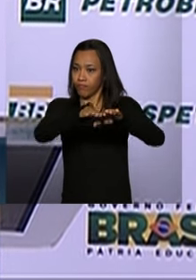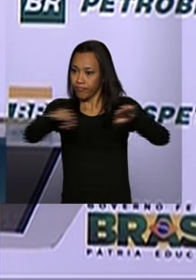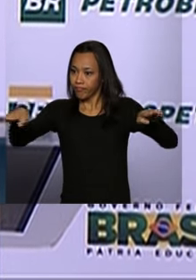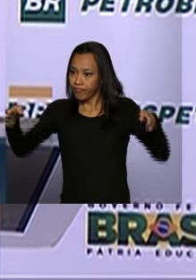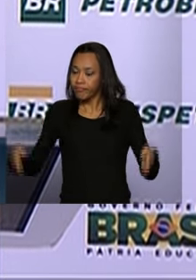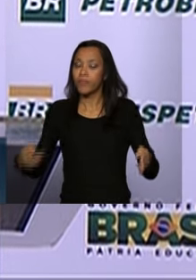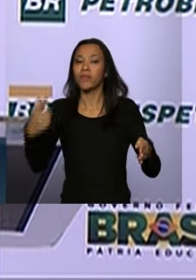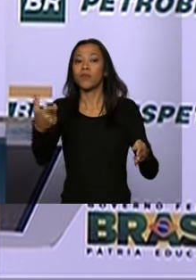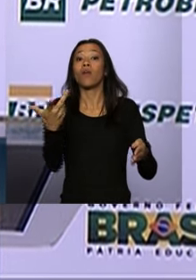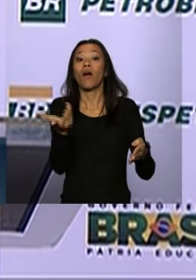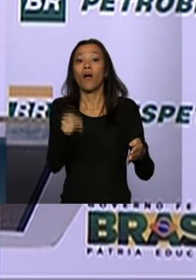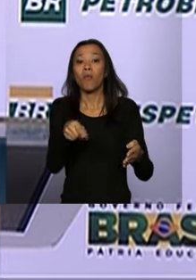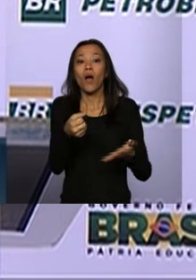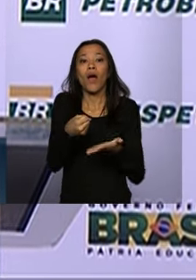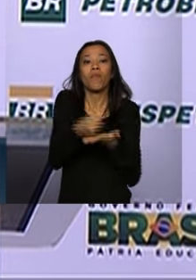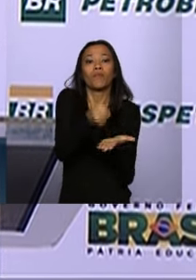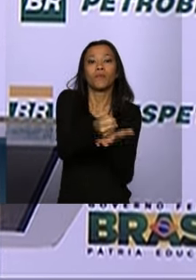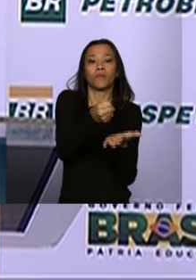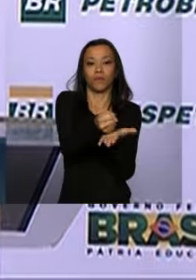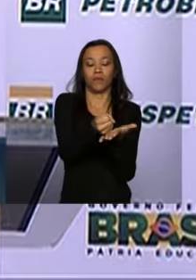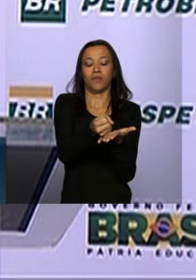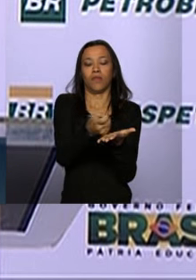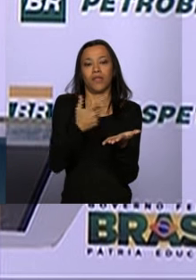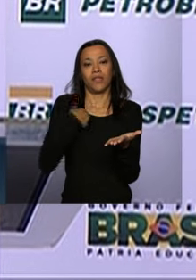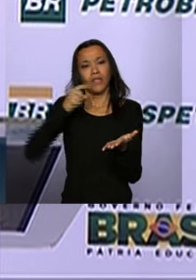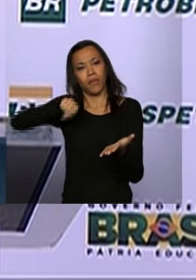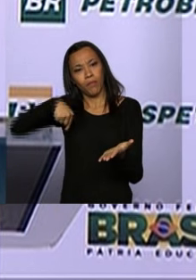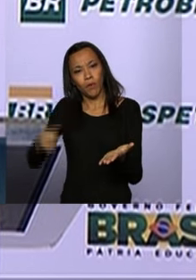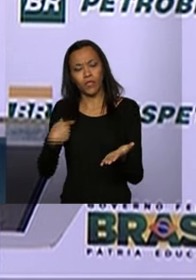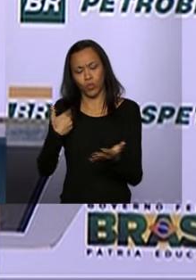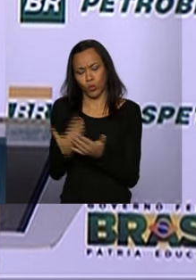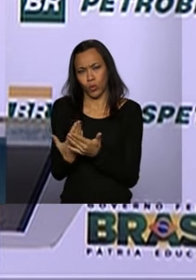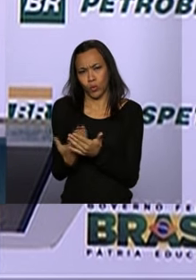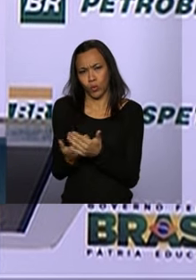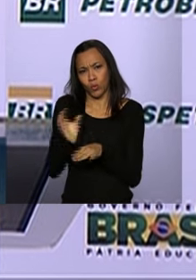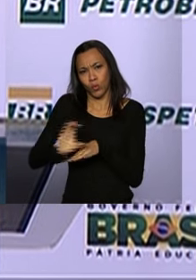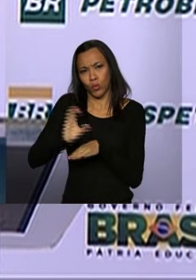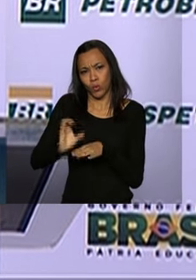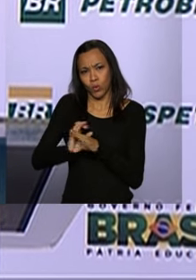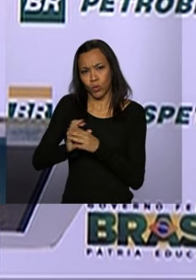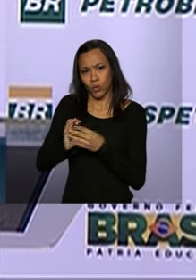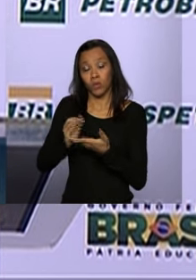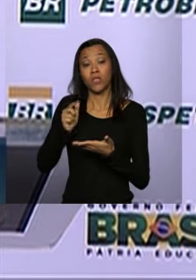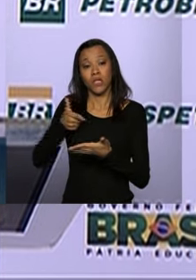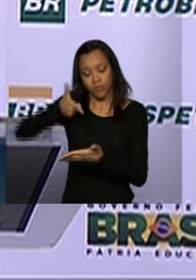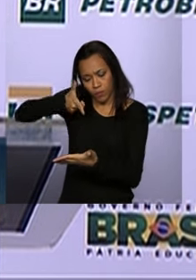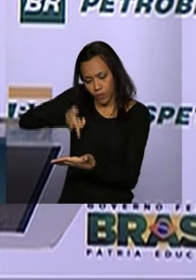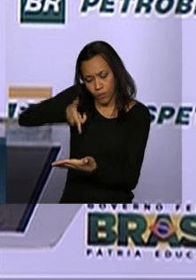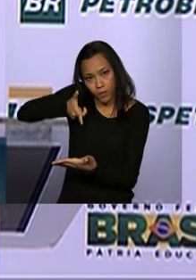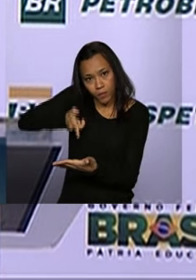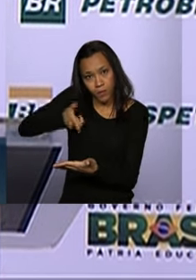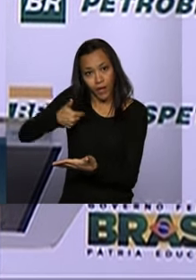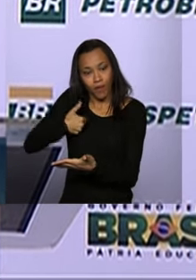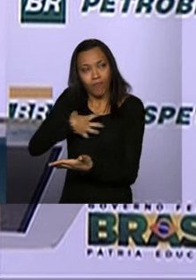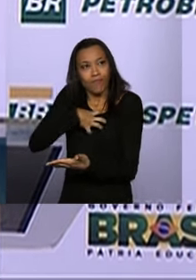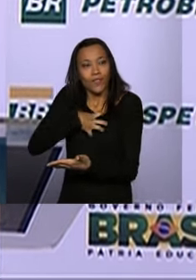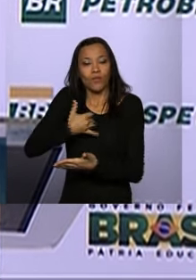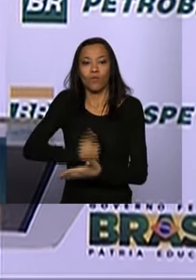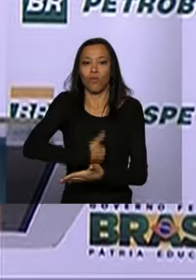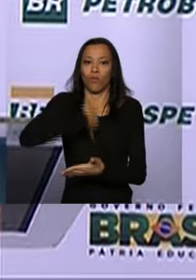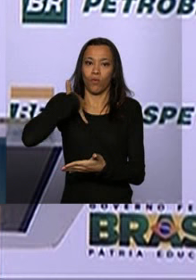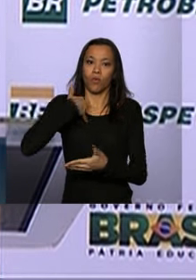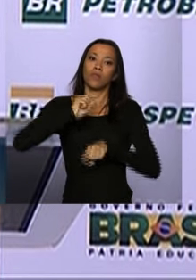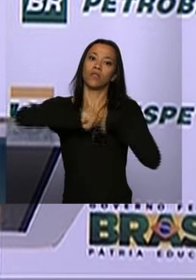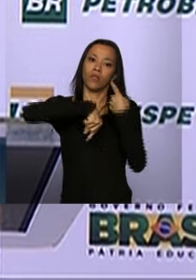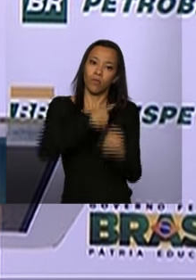Com muita garra e dedicação, me qualifiquei como soldadora, que para mim é um grande orgulho. Também tive